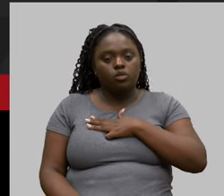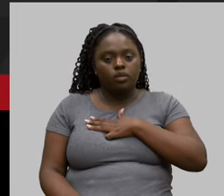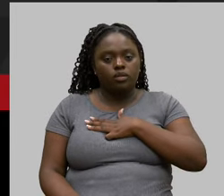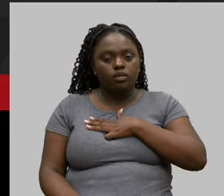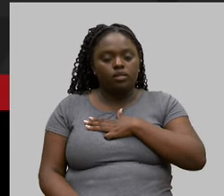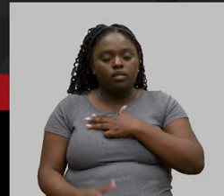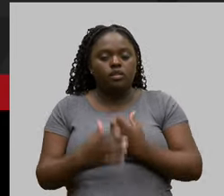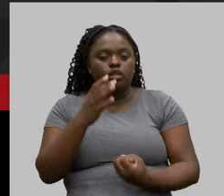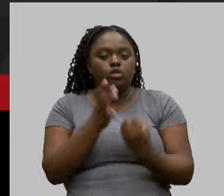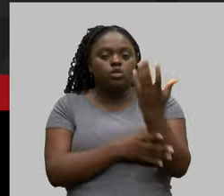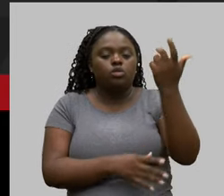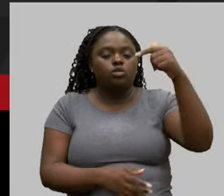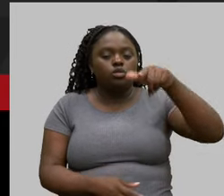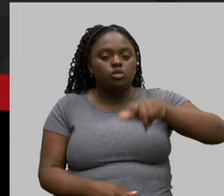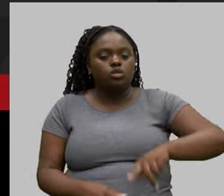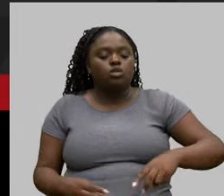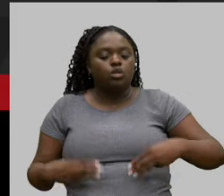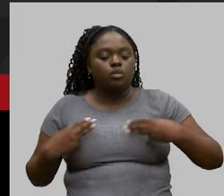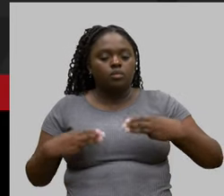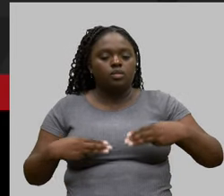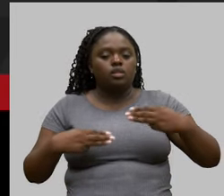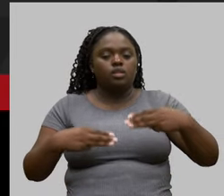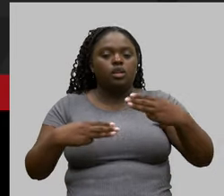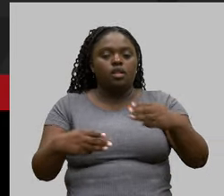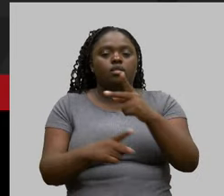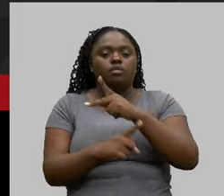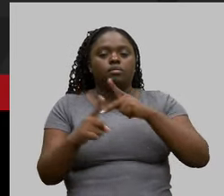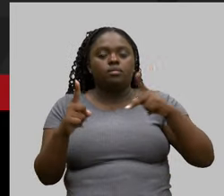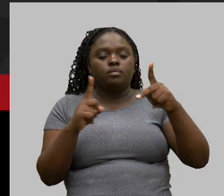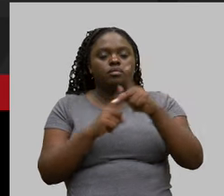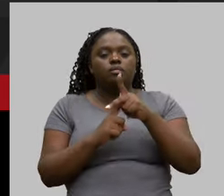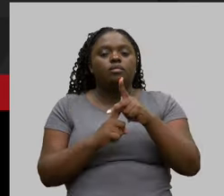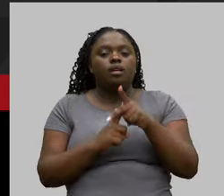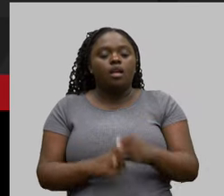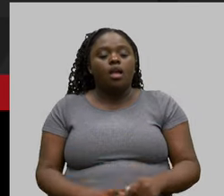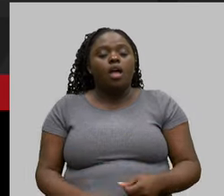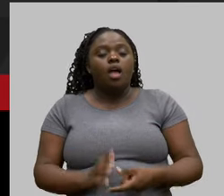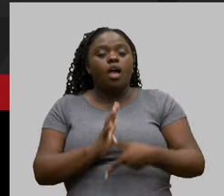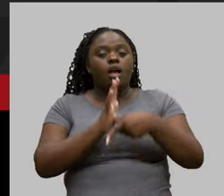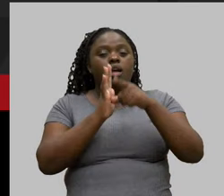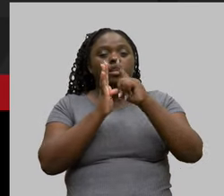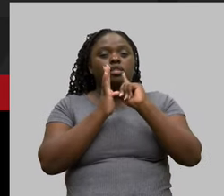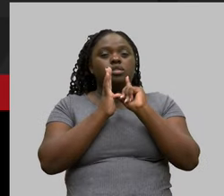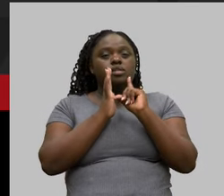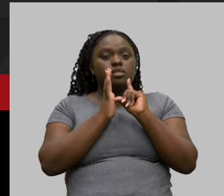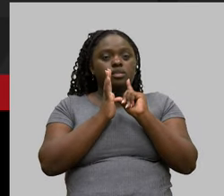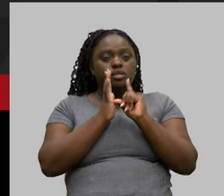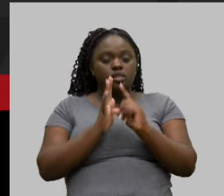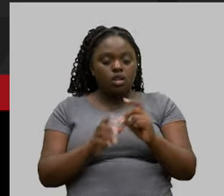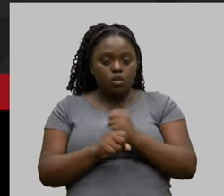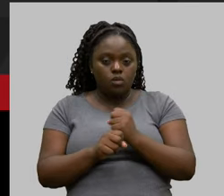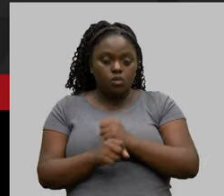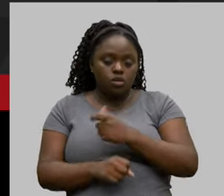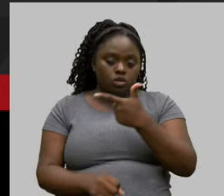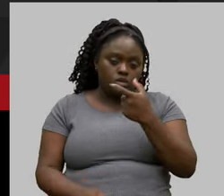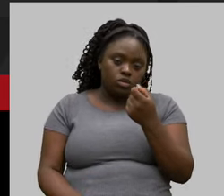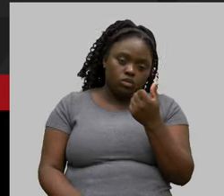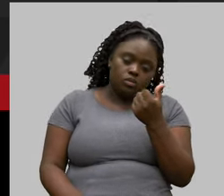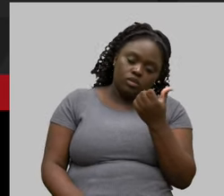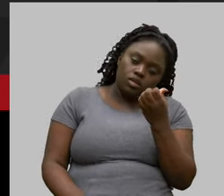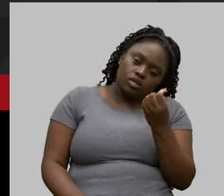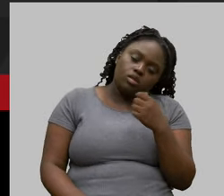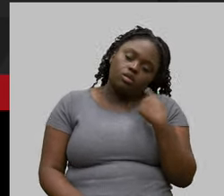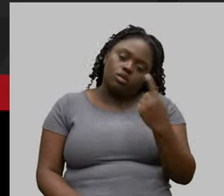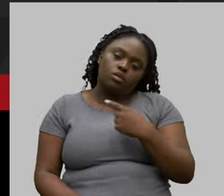Ministério da Previdência Social Esse Ministério da Previdência Social havia sido desde 201 nós lá do Ministério da